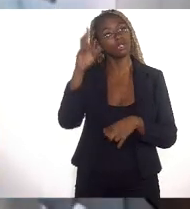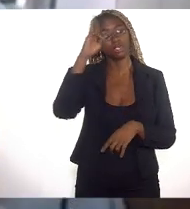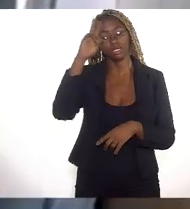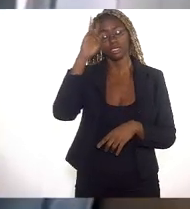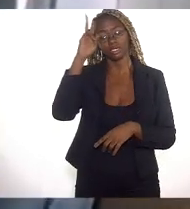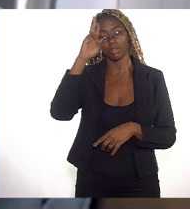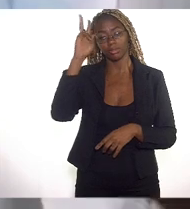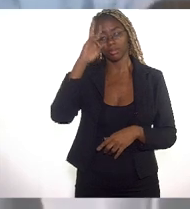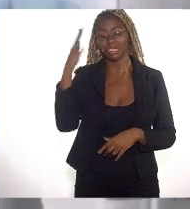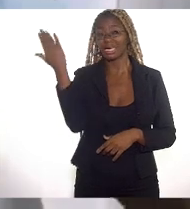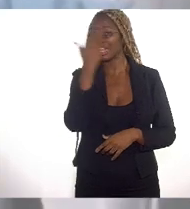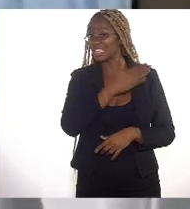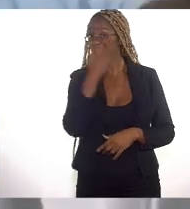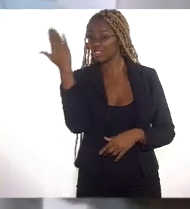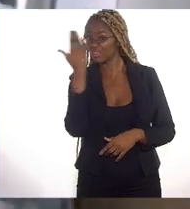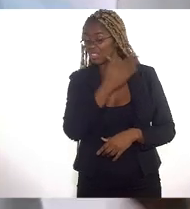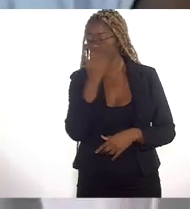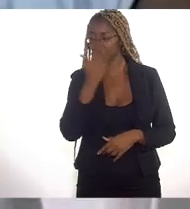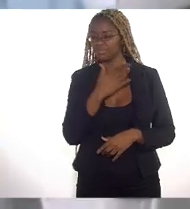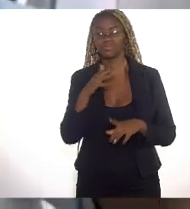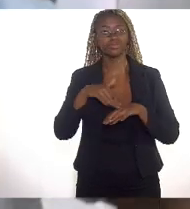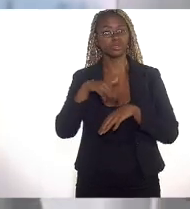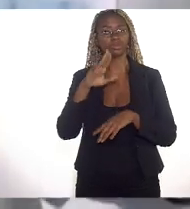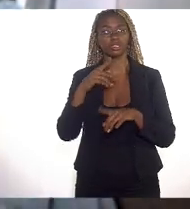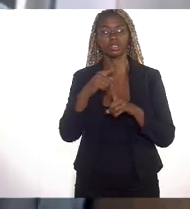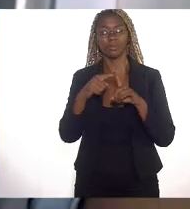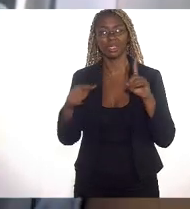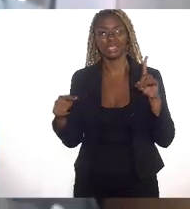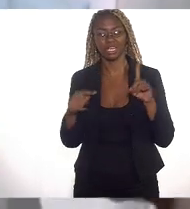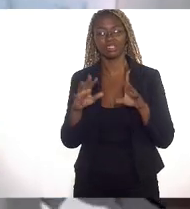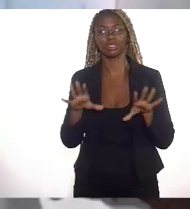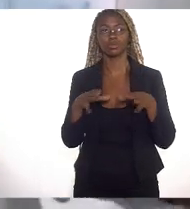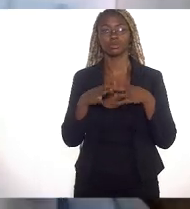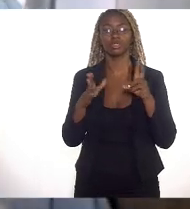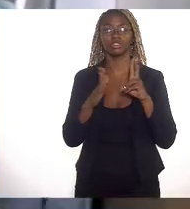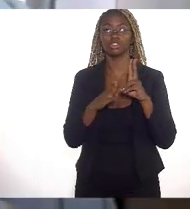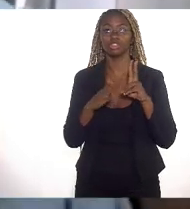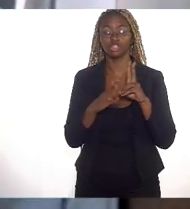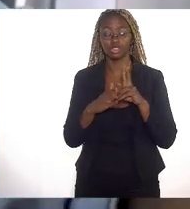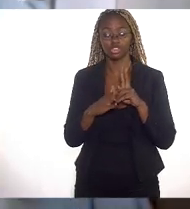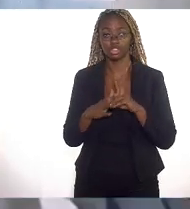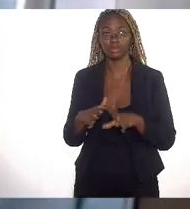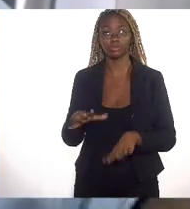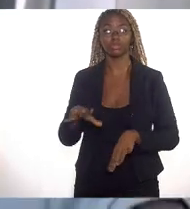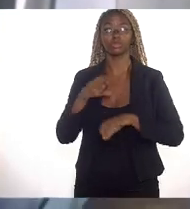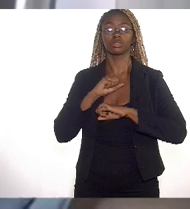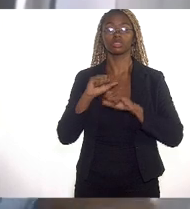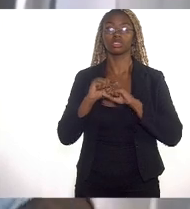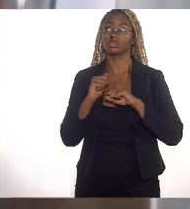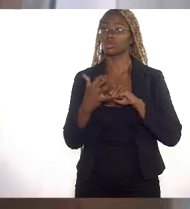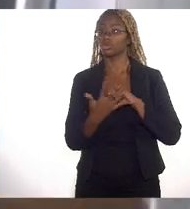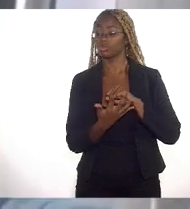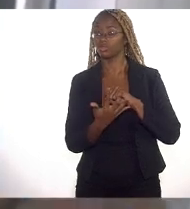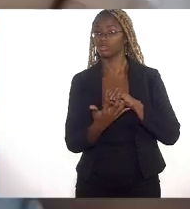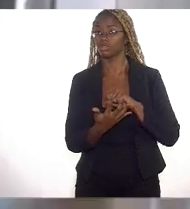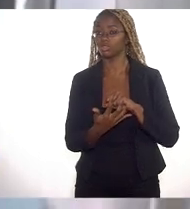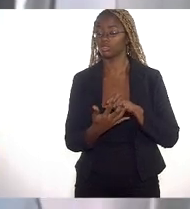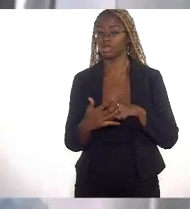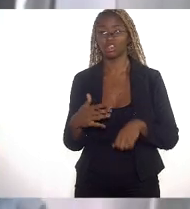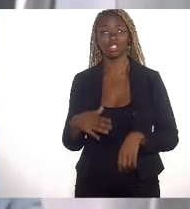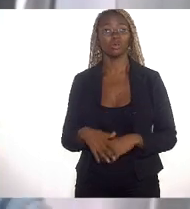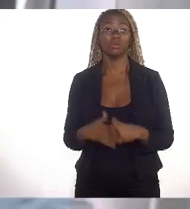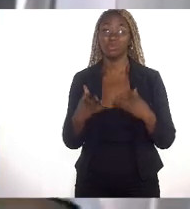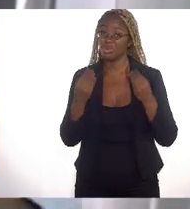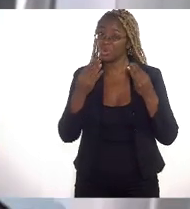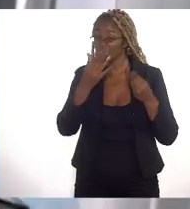absoluta invisibilidade, mais da metade da comunidade indígena brasileira foi atingida pelo vírus da Covid-19. Mais da